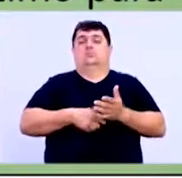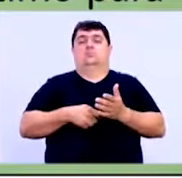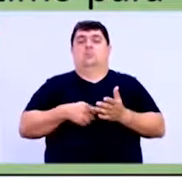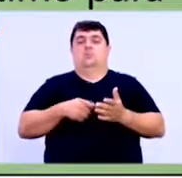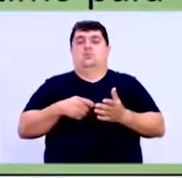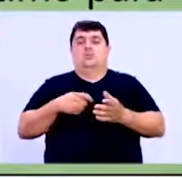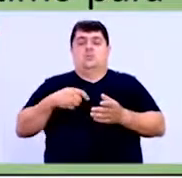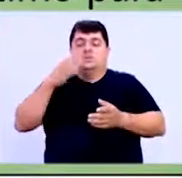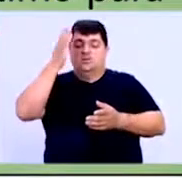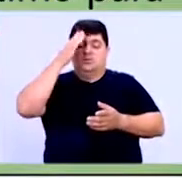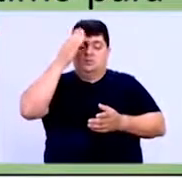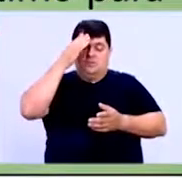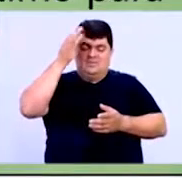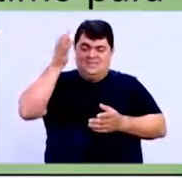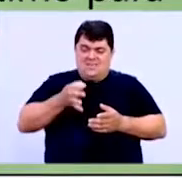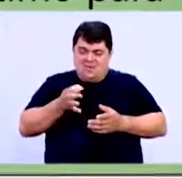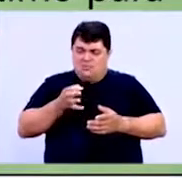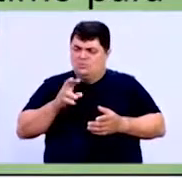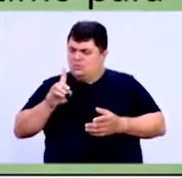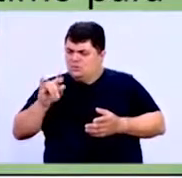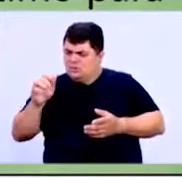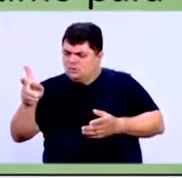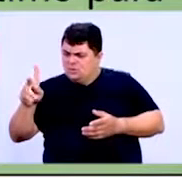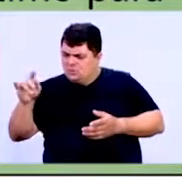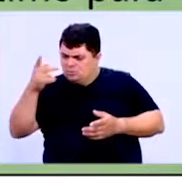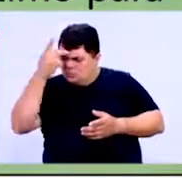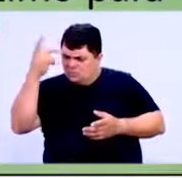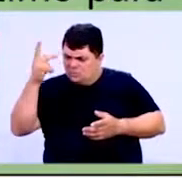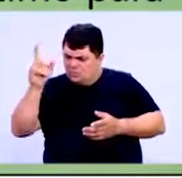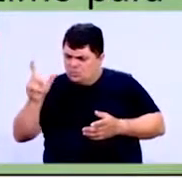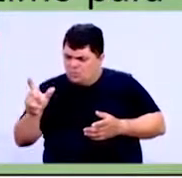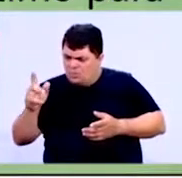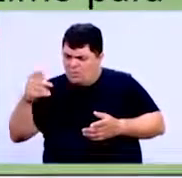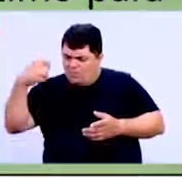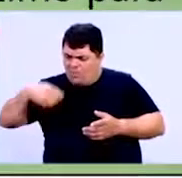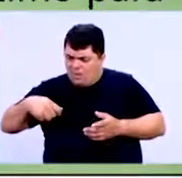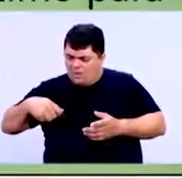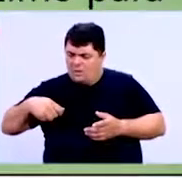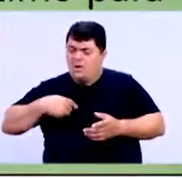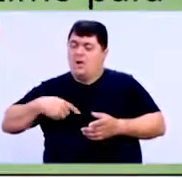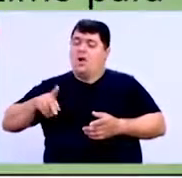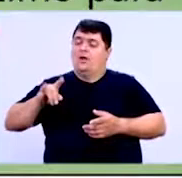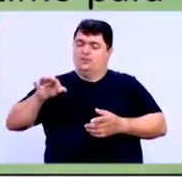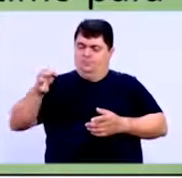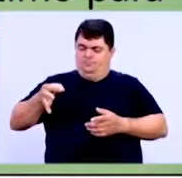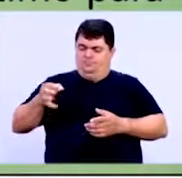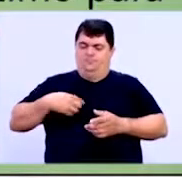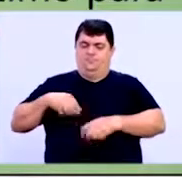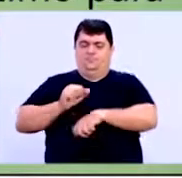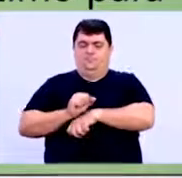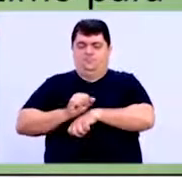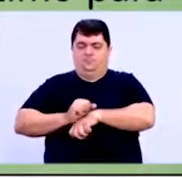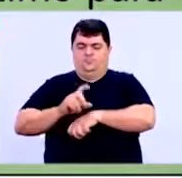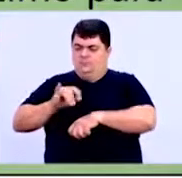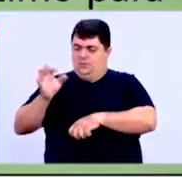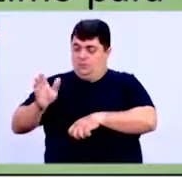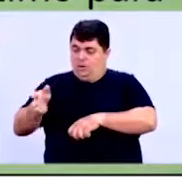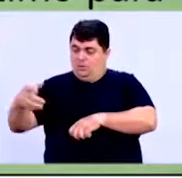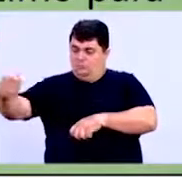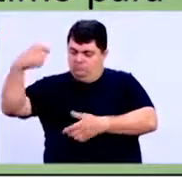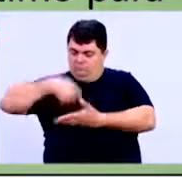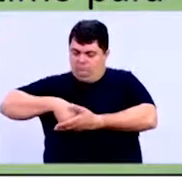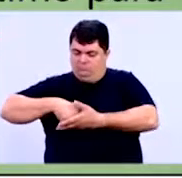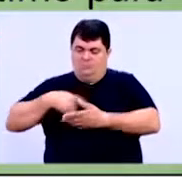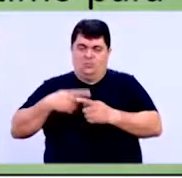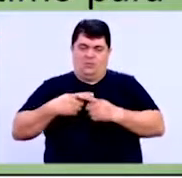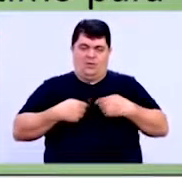direita nem para a esquerda. Tem que controlar tudo que entra e sai. De quando vencem suas contas,